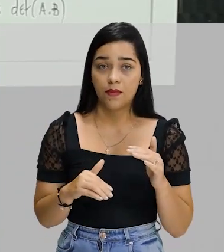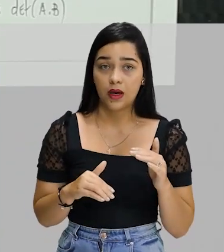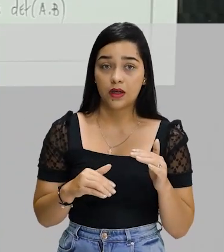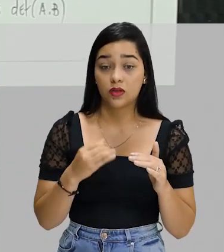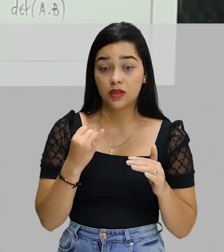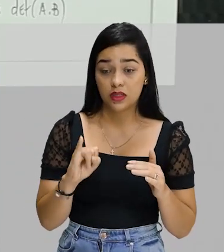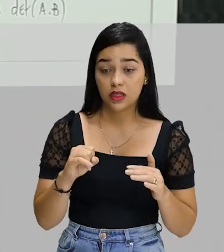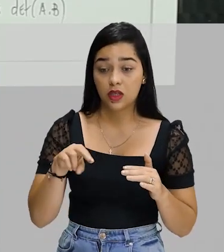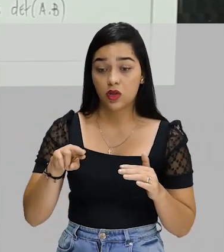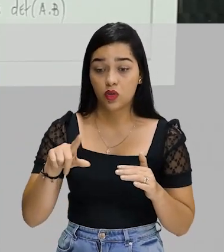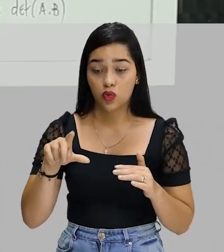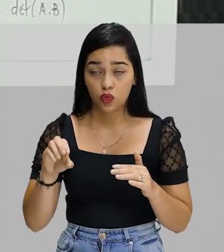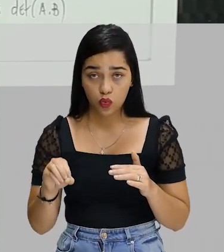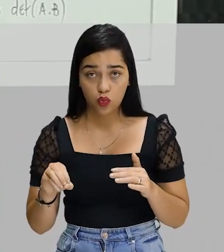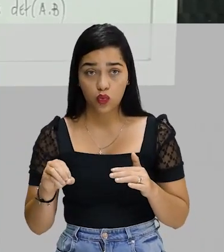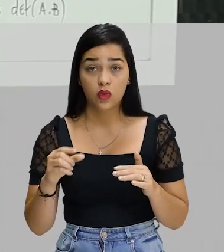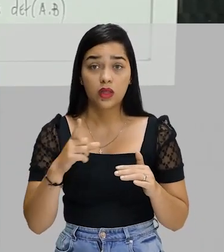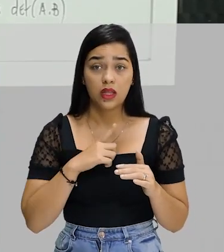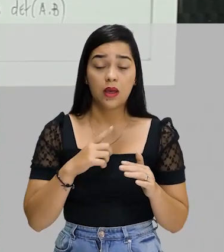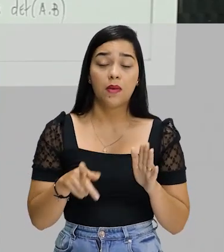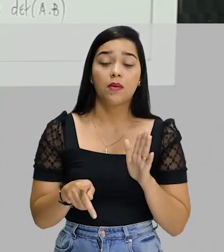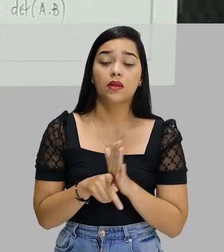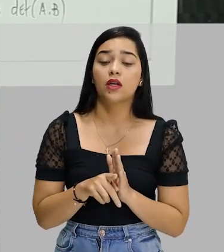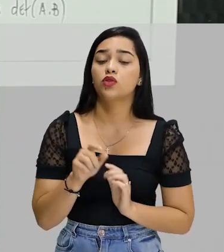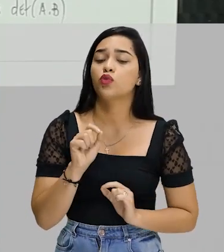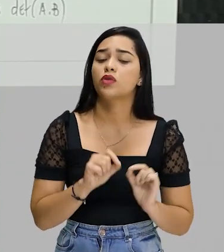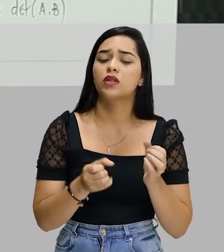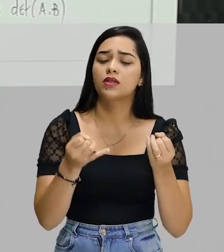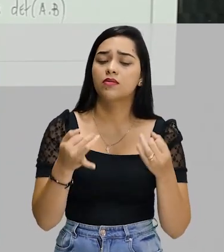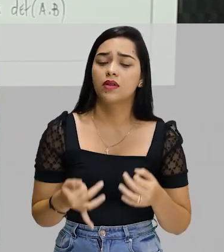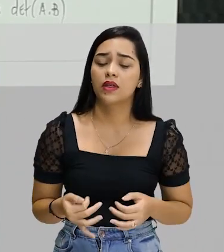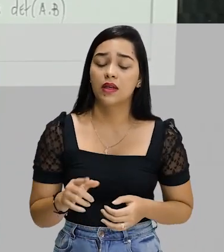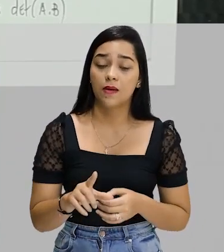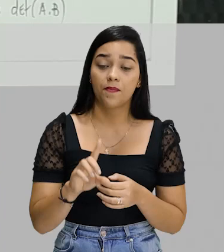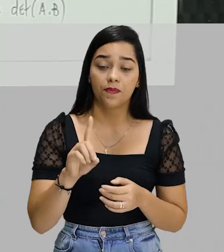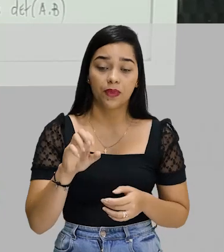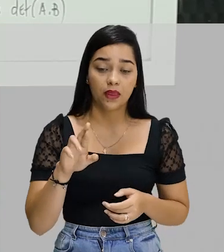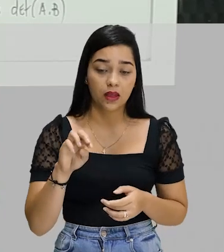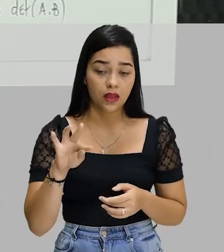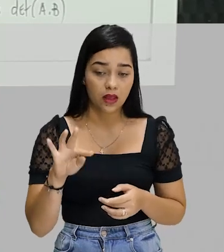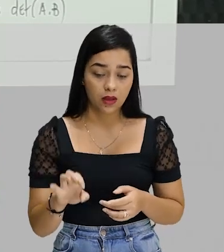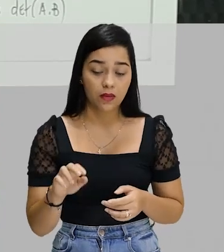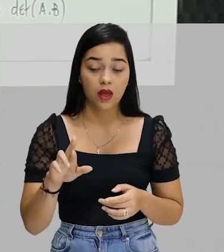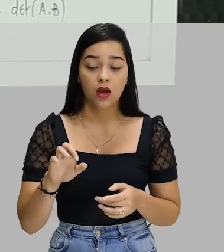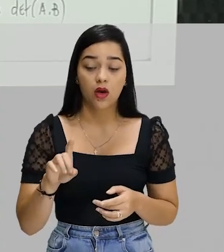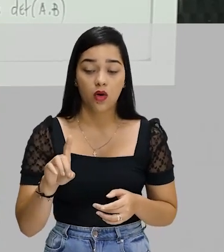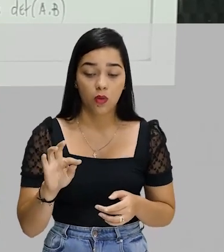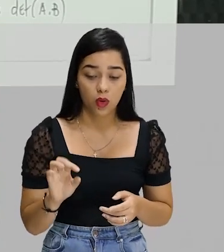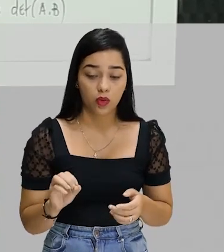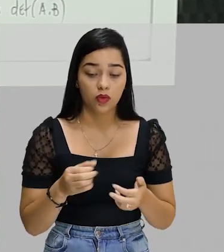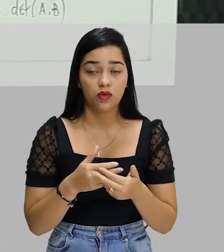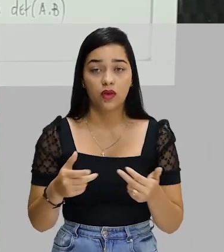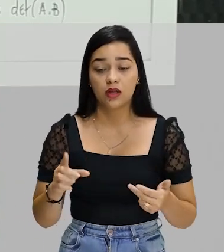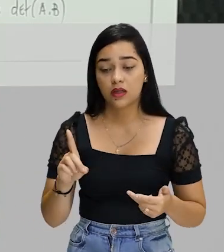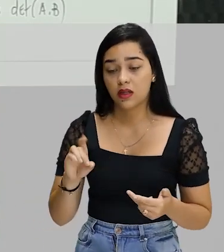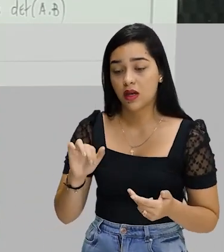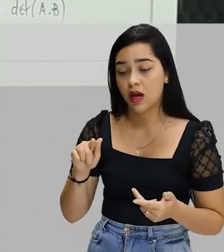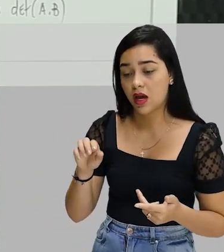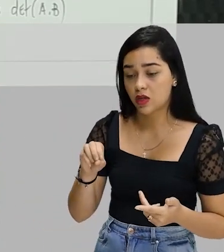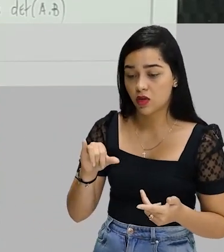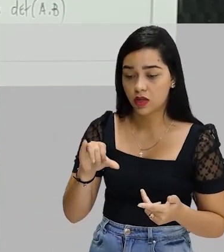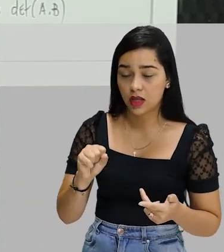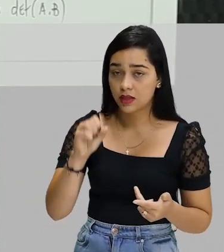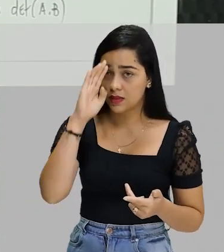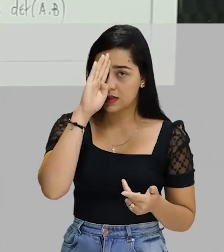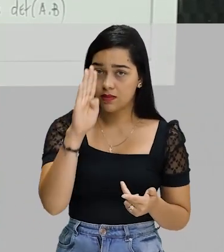eles forem nulos, tem uma propriedade que diz o seguinte, então o determinante vai ser o produto dos elementos da diagonal